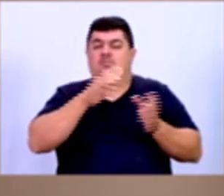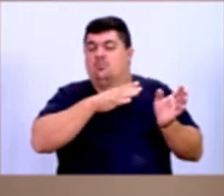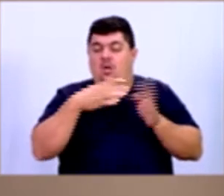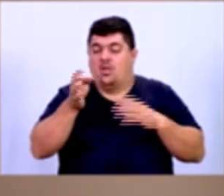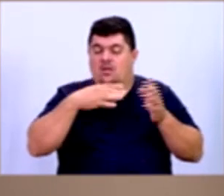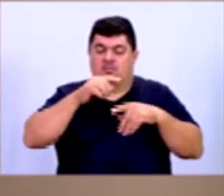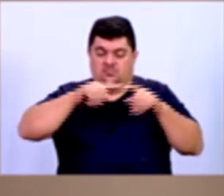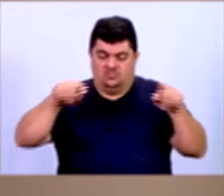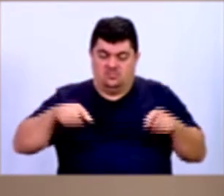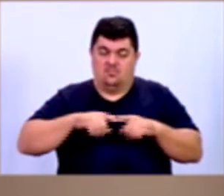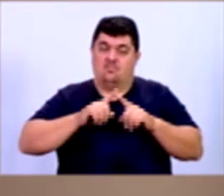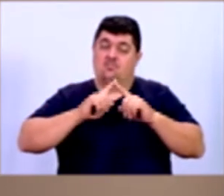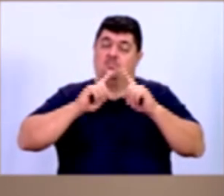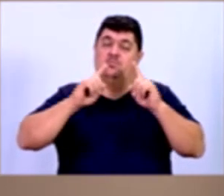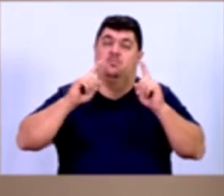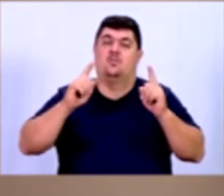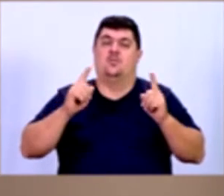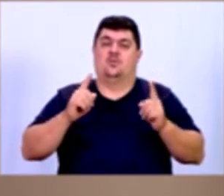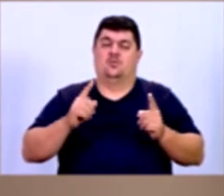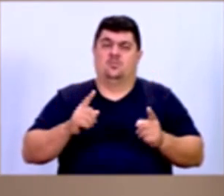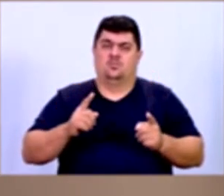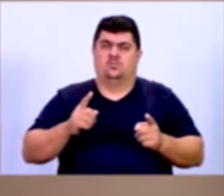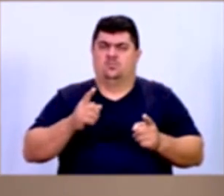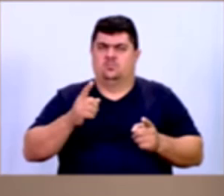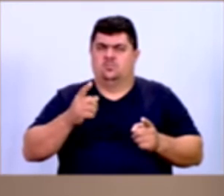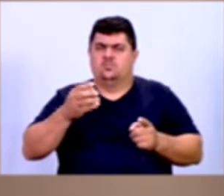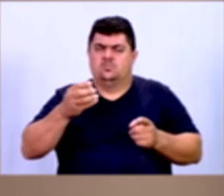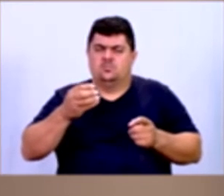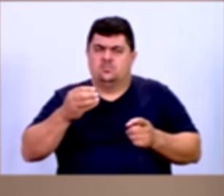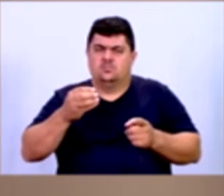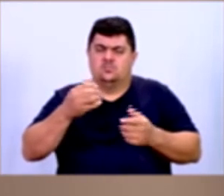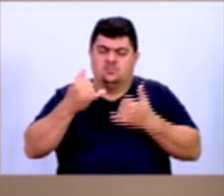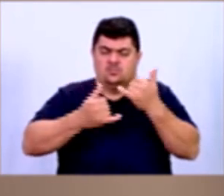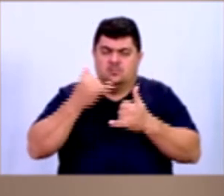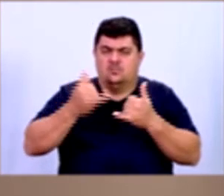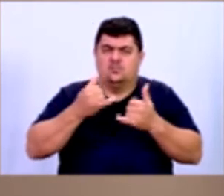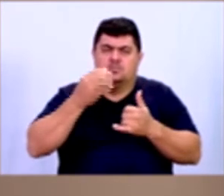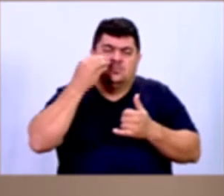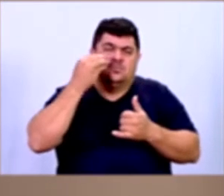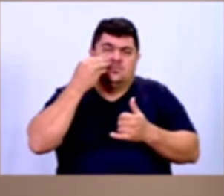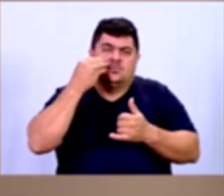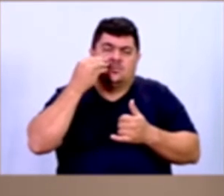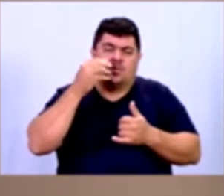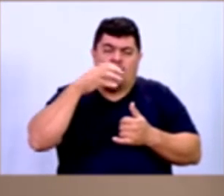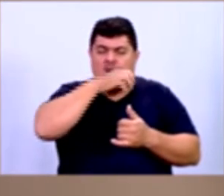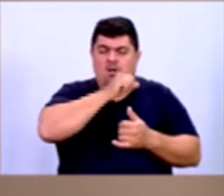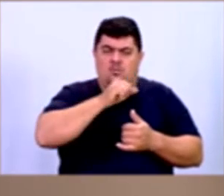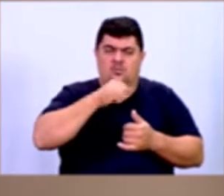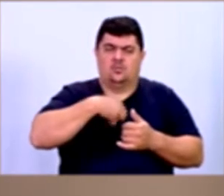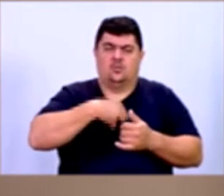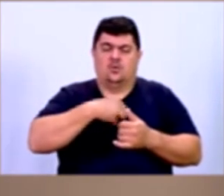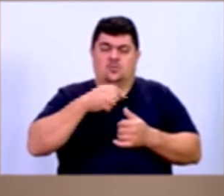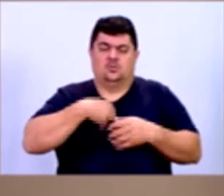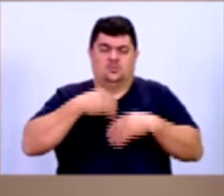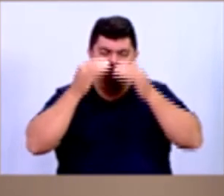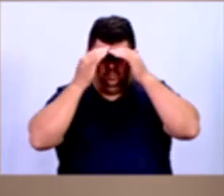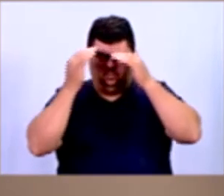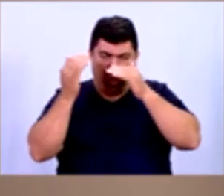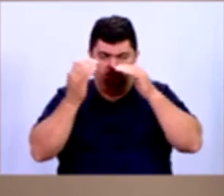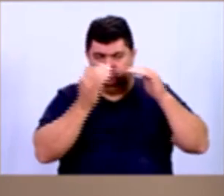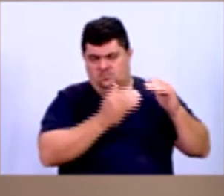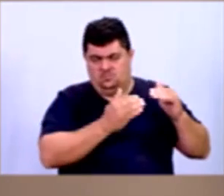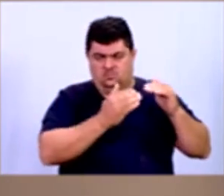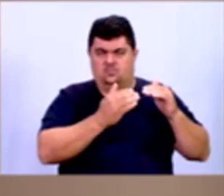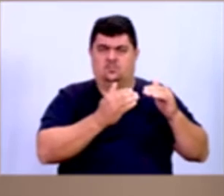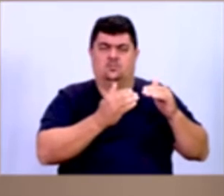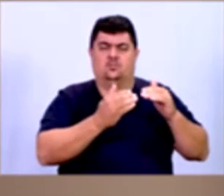aula. Entretanto, tomar uma atitude diante do jogo é tomar espaço para respeitar o colega, é tomar